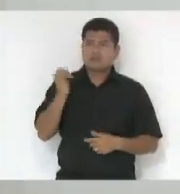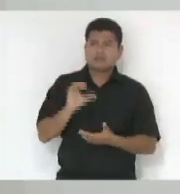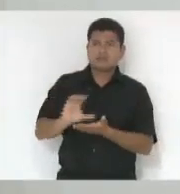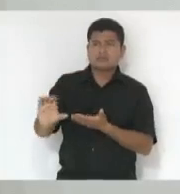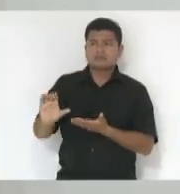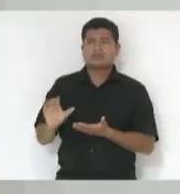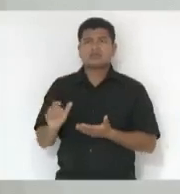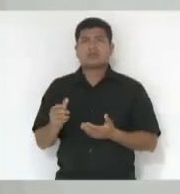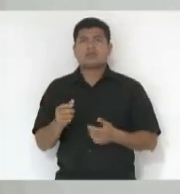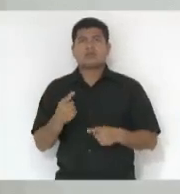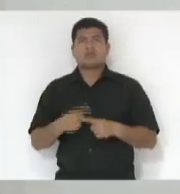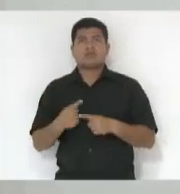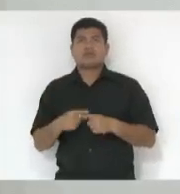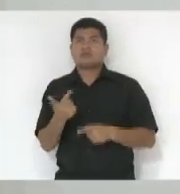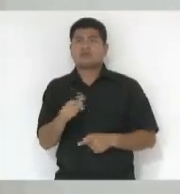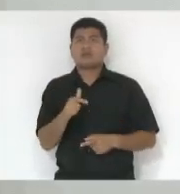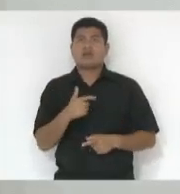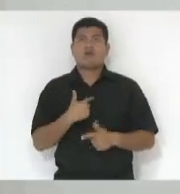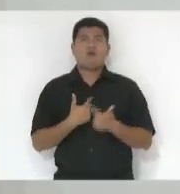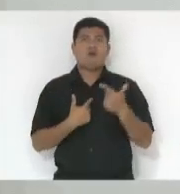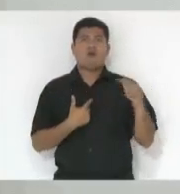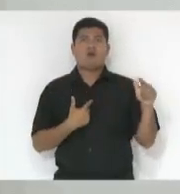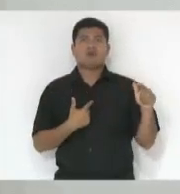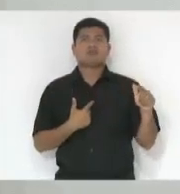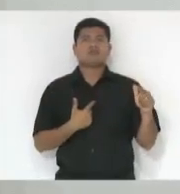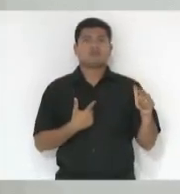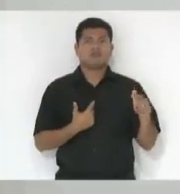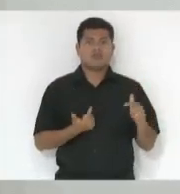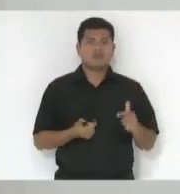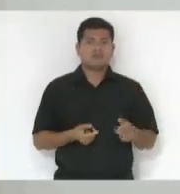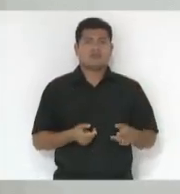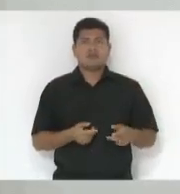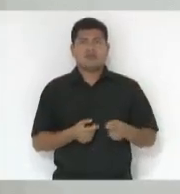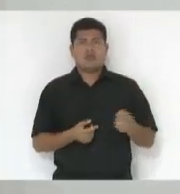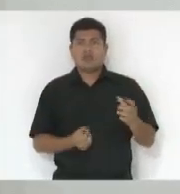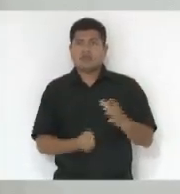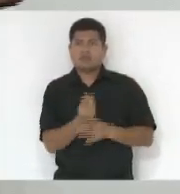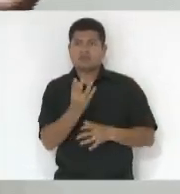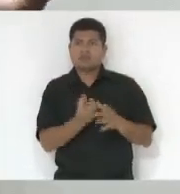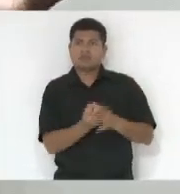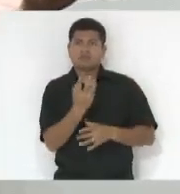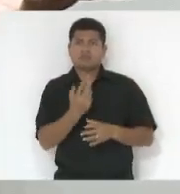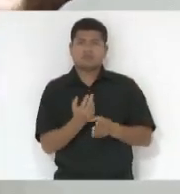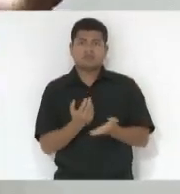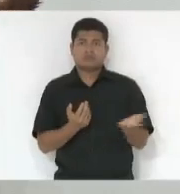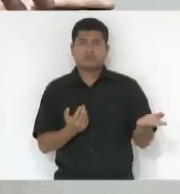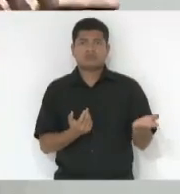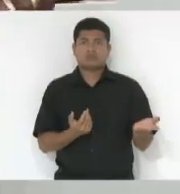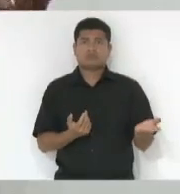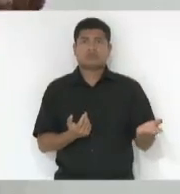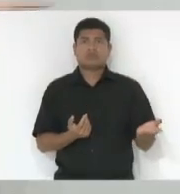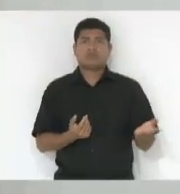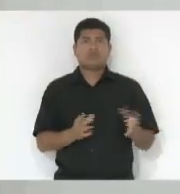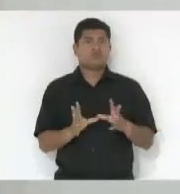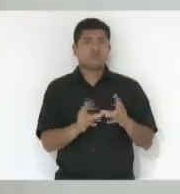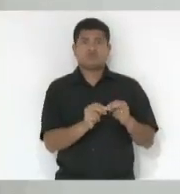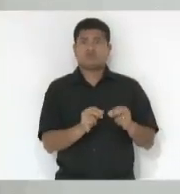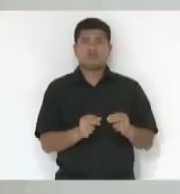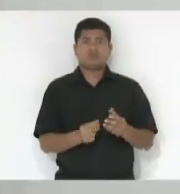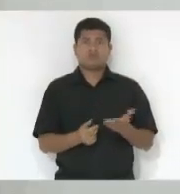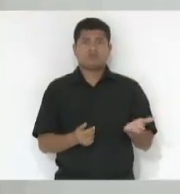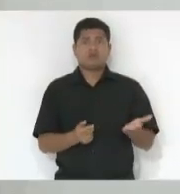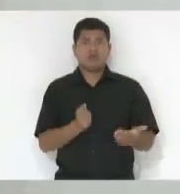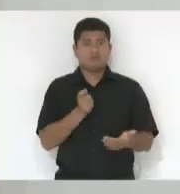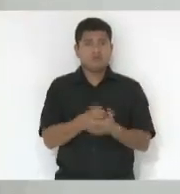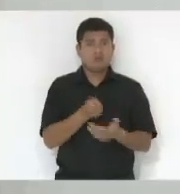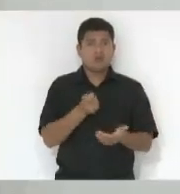de recurso do que o bolso de quem produz. Não tem outra fonte de recurso. Tudo sai da carteira do